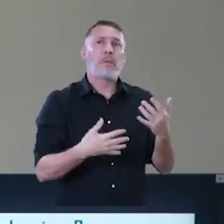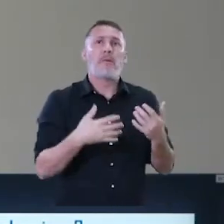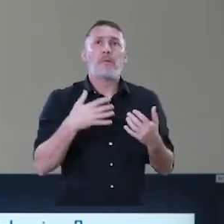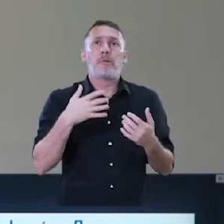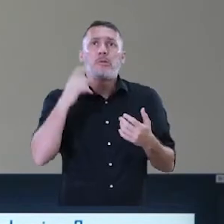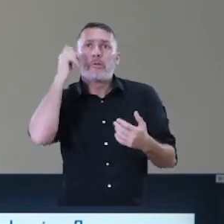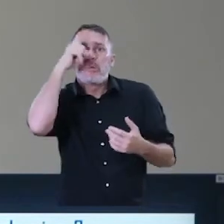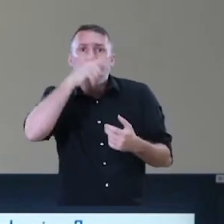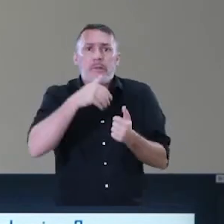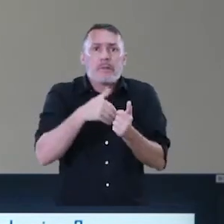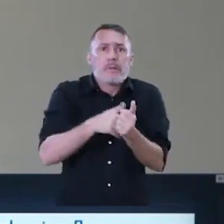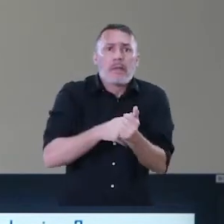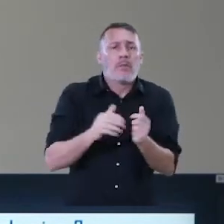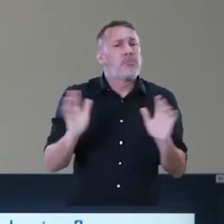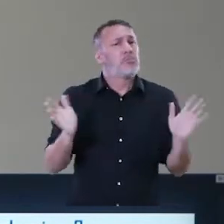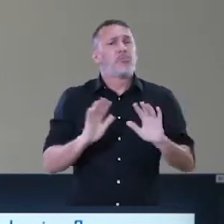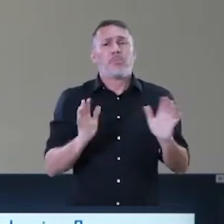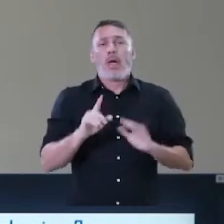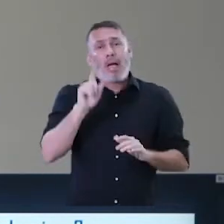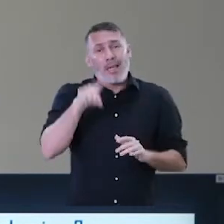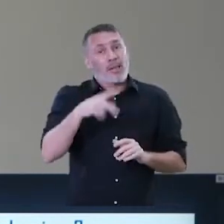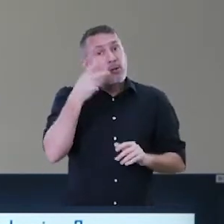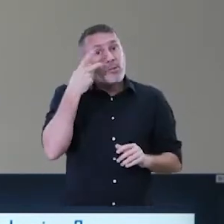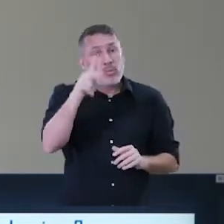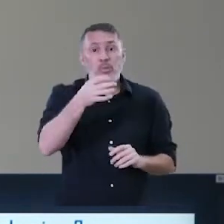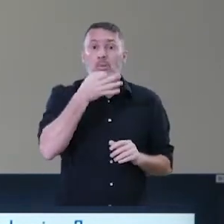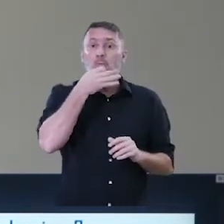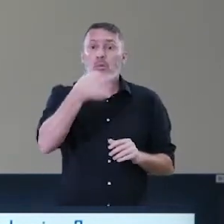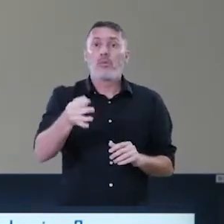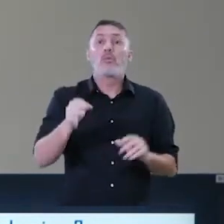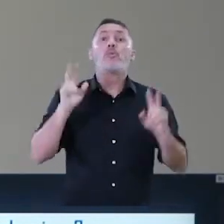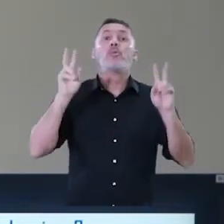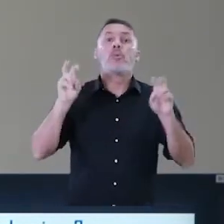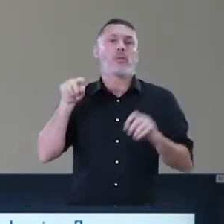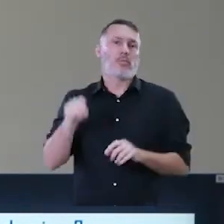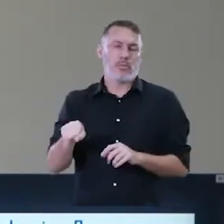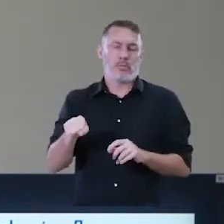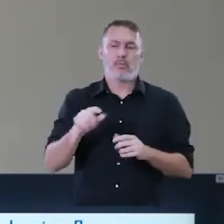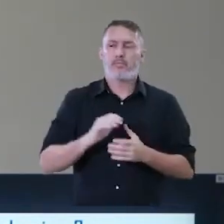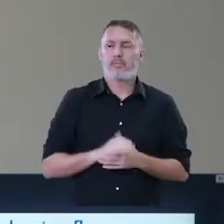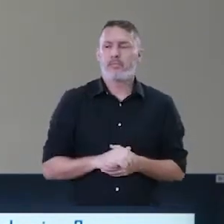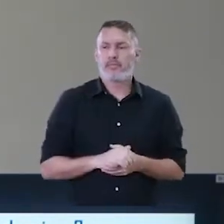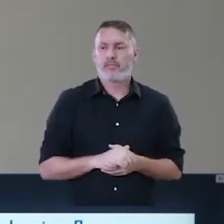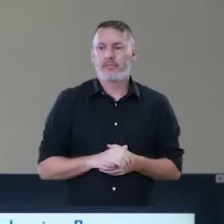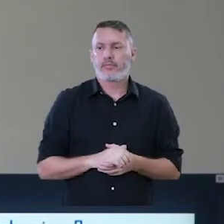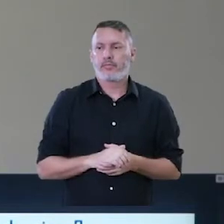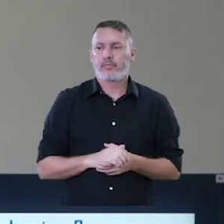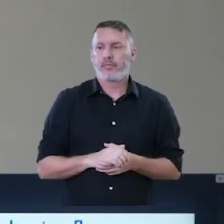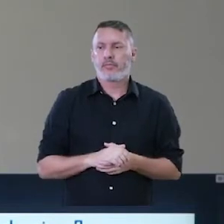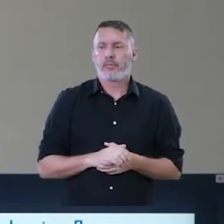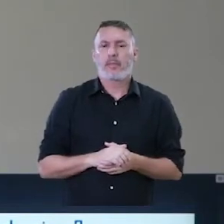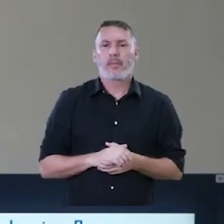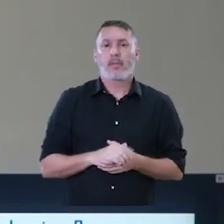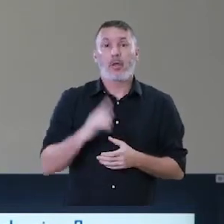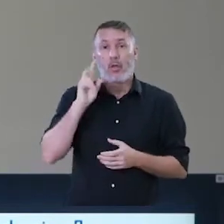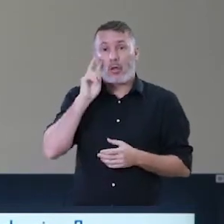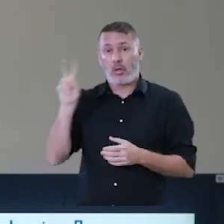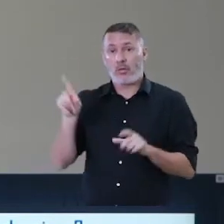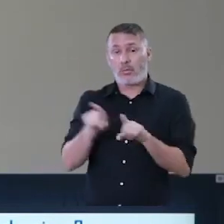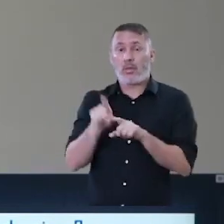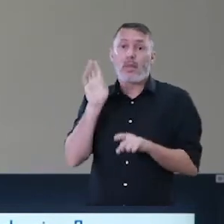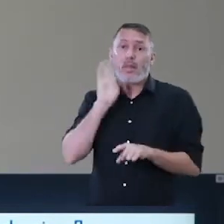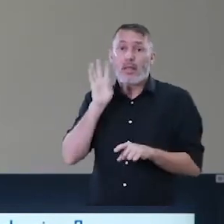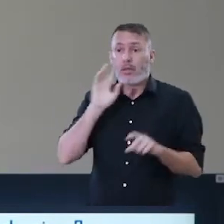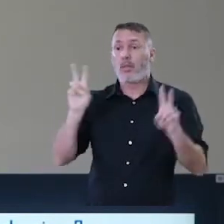tem segredo, tá, queridos? Não tem segredo. É o seu posicionamento sobre determinado tema. Corrupção no